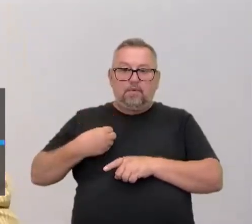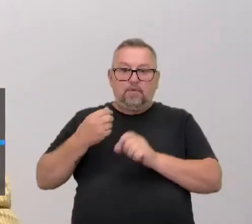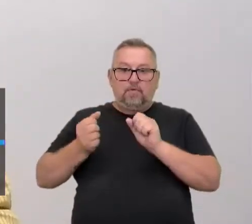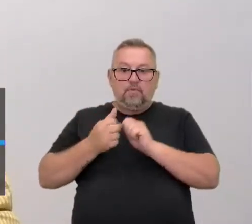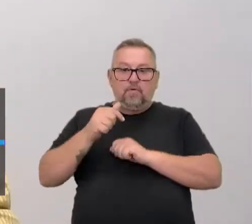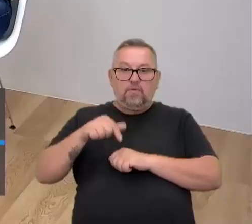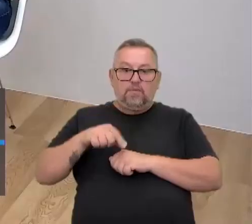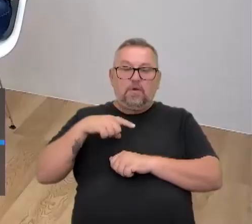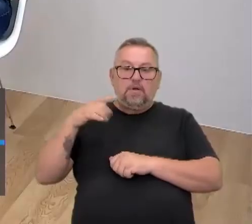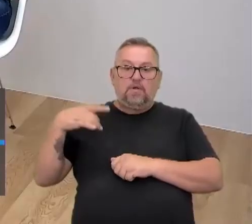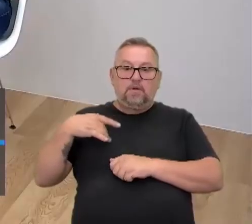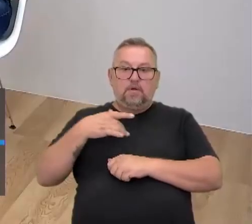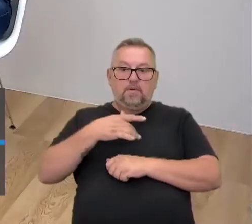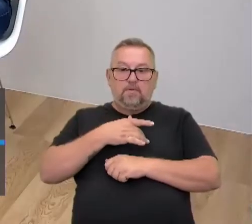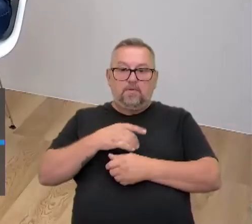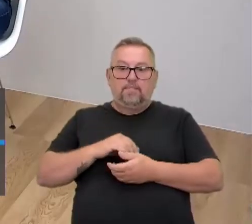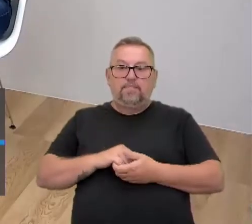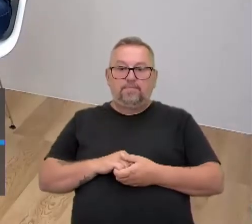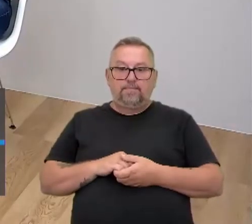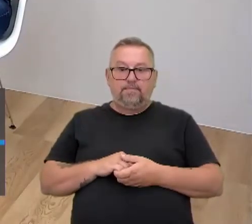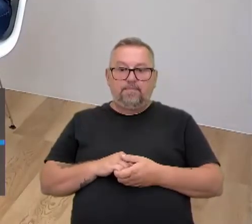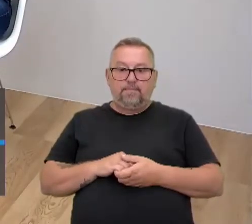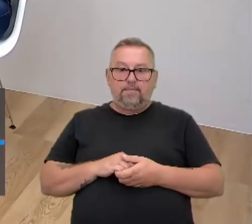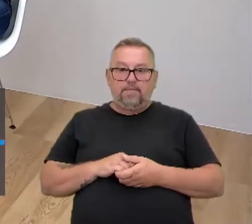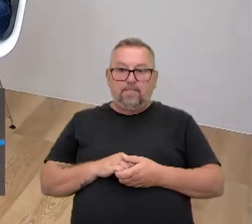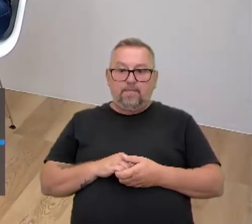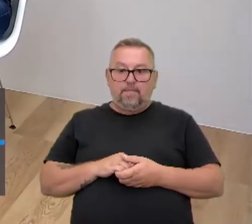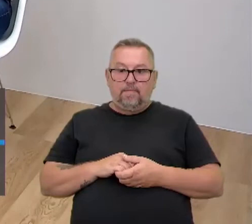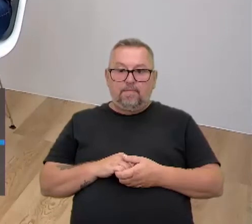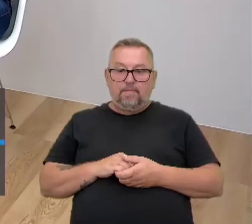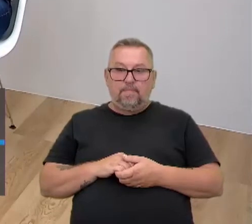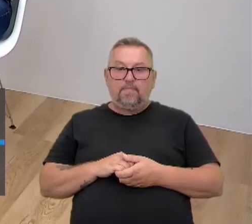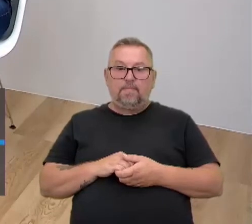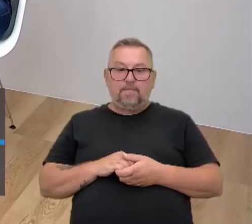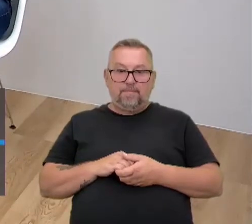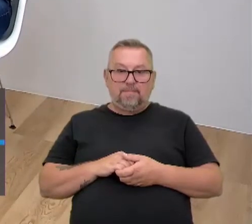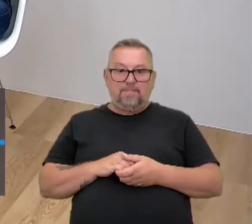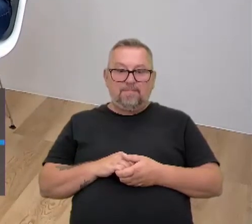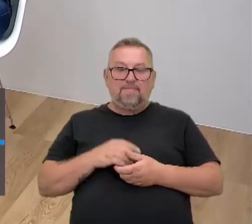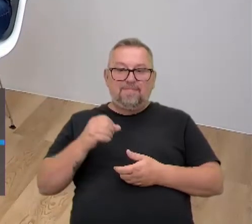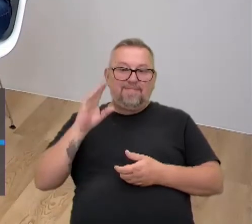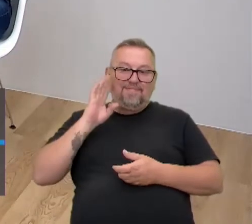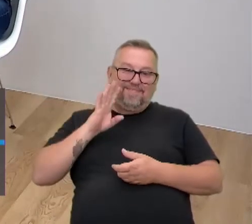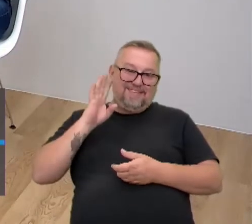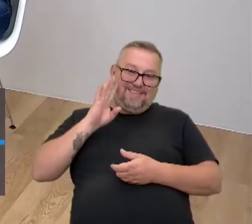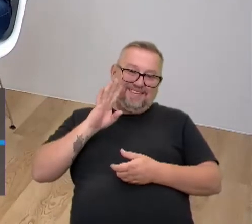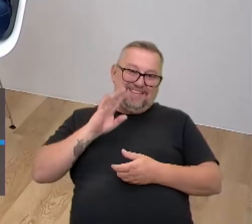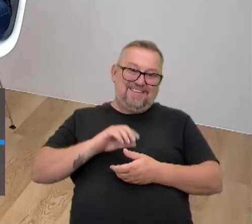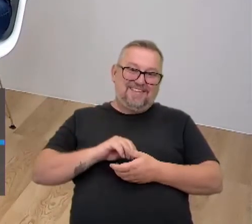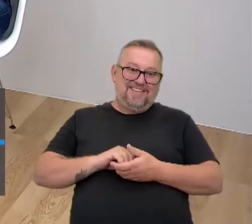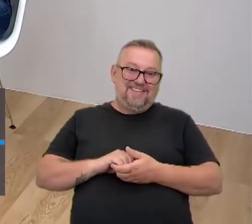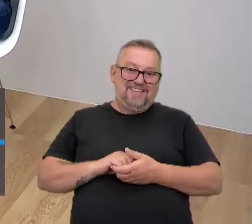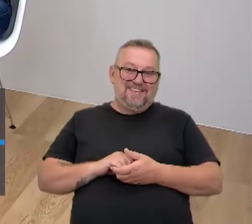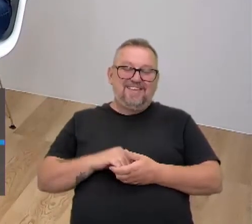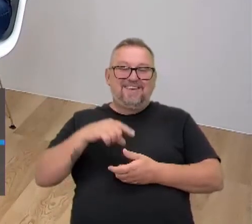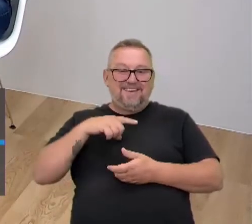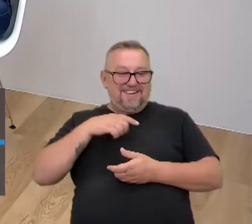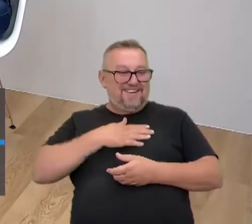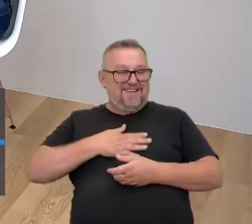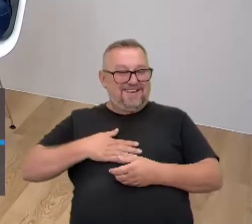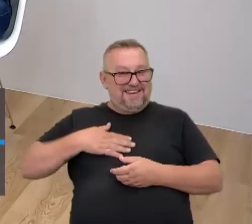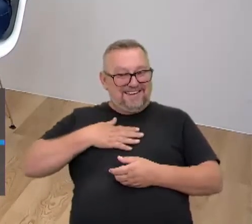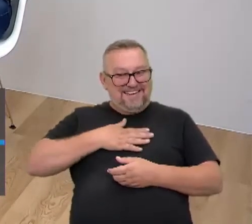É uma questão de saúde. Perfeito. Muito bem, Além isso de ser gostoso. Mesmo. Ah, com certeza. Além de ser um